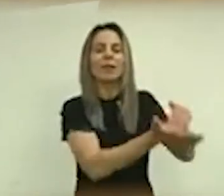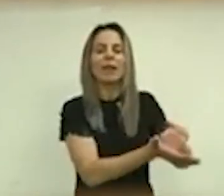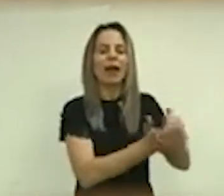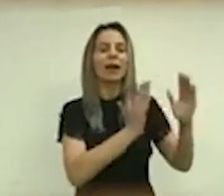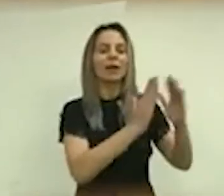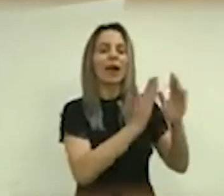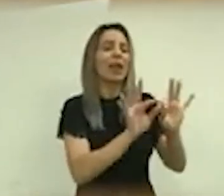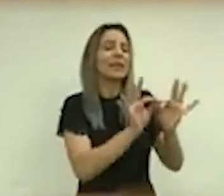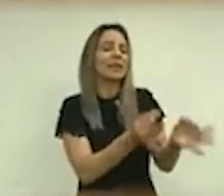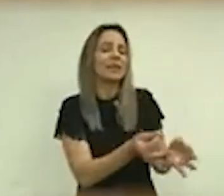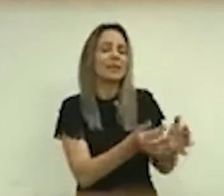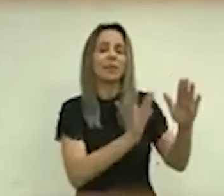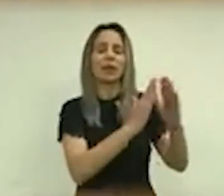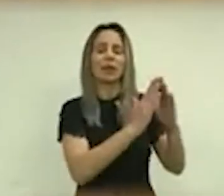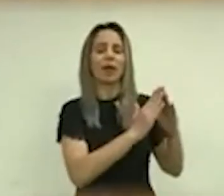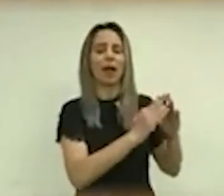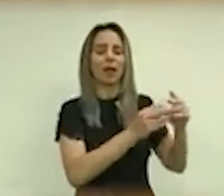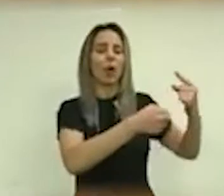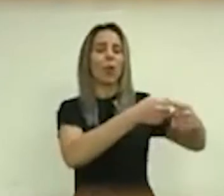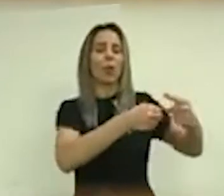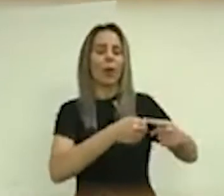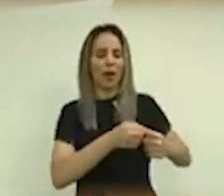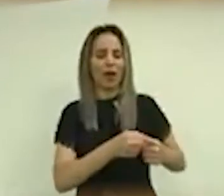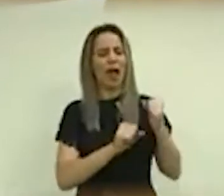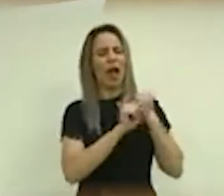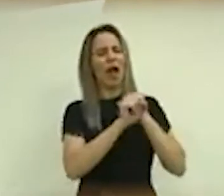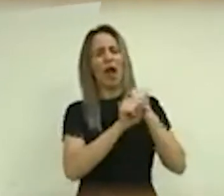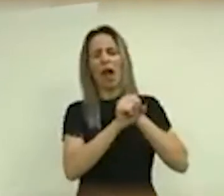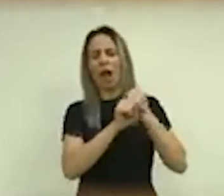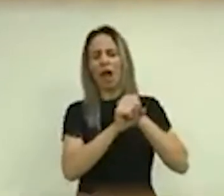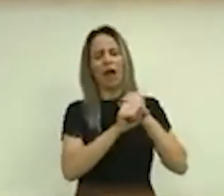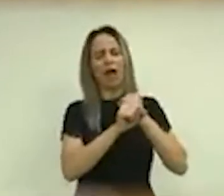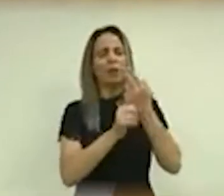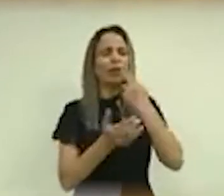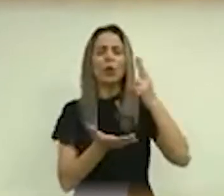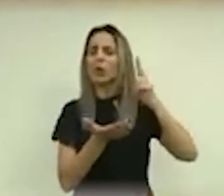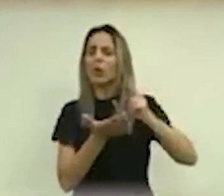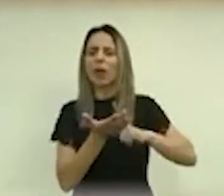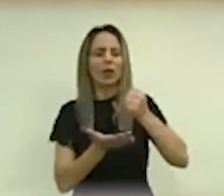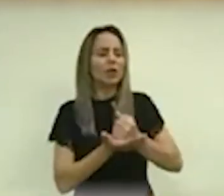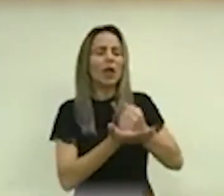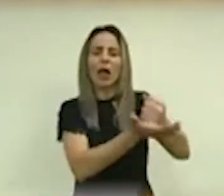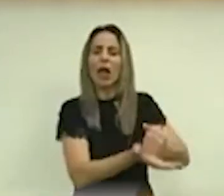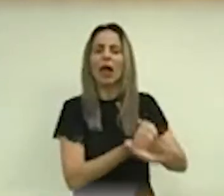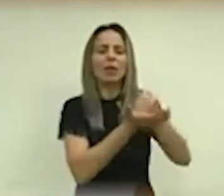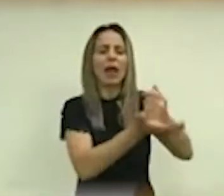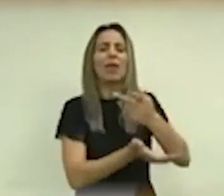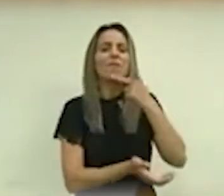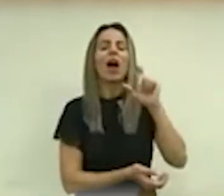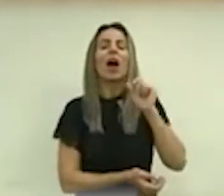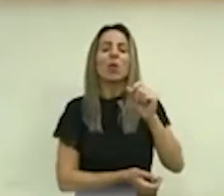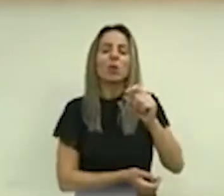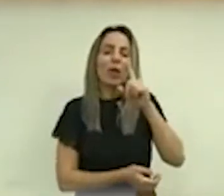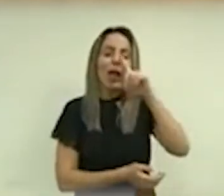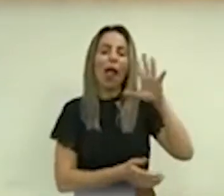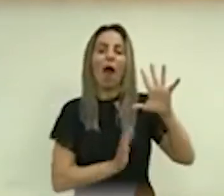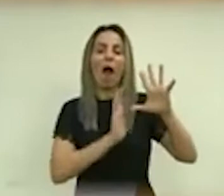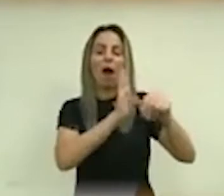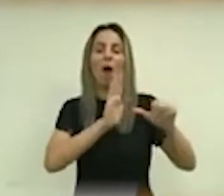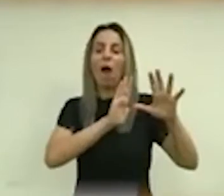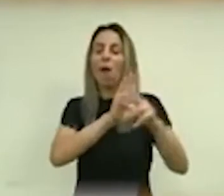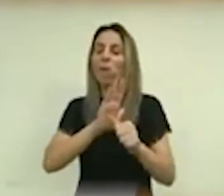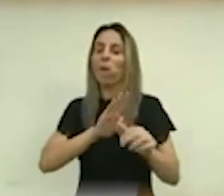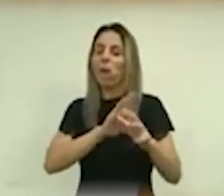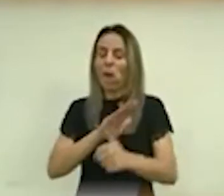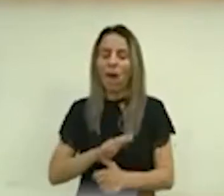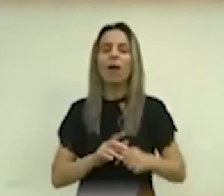correspondências simples em seus bairros. Há anos, a empresa não realiza a entrega de encomendas, alegando alto índice de assaltos, e há